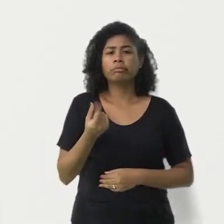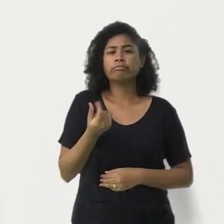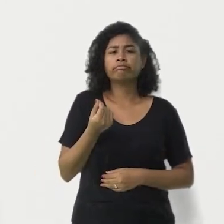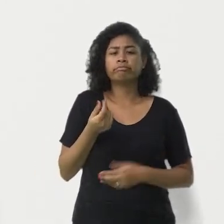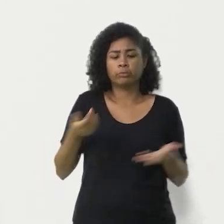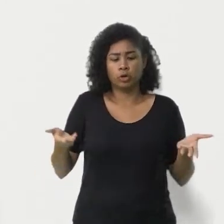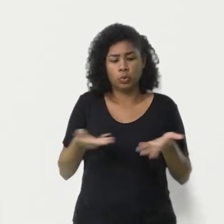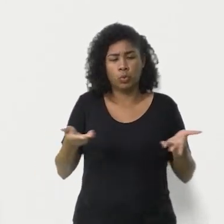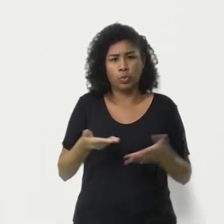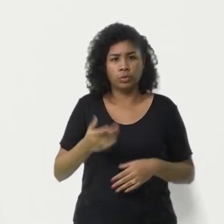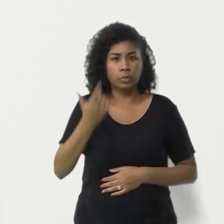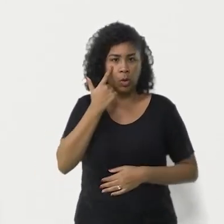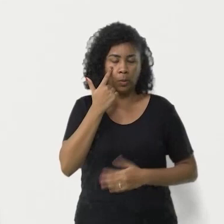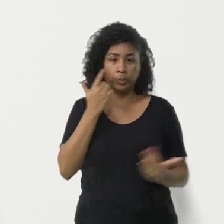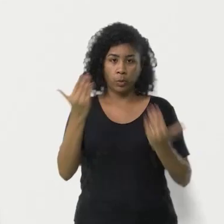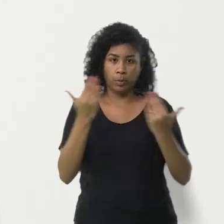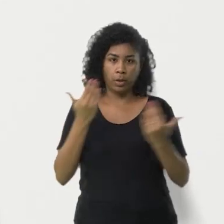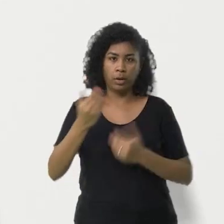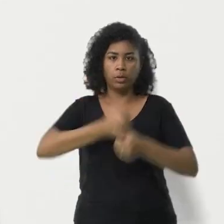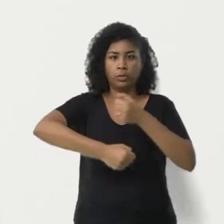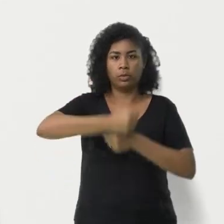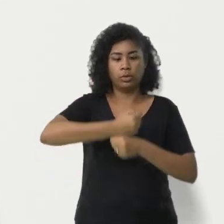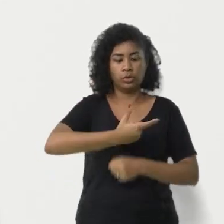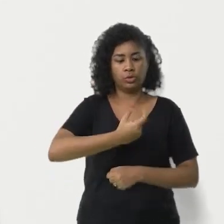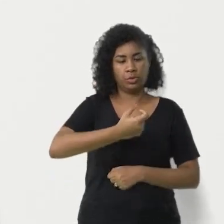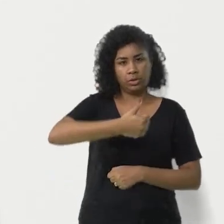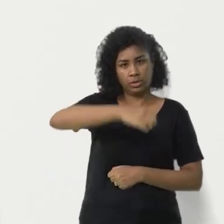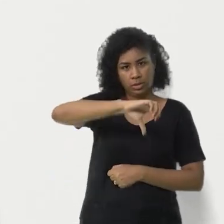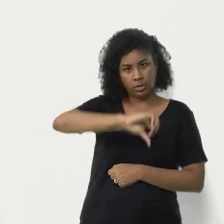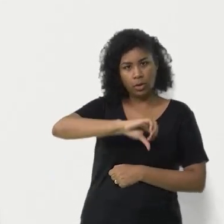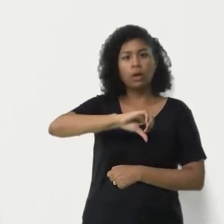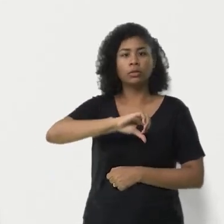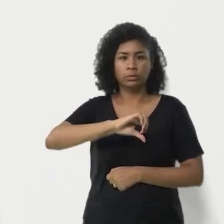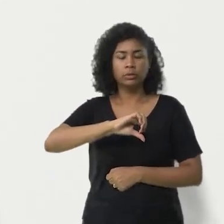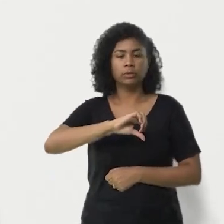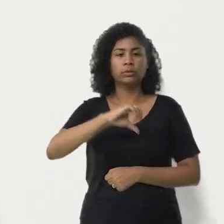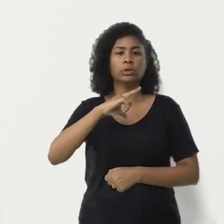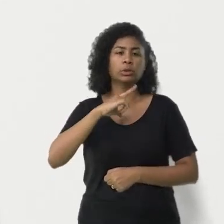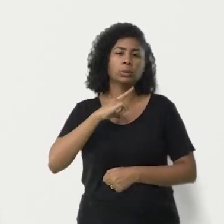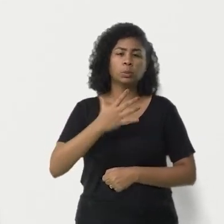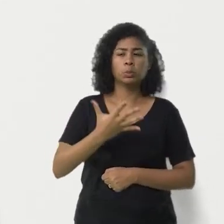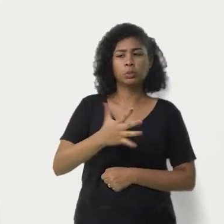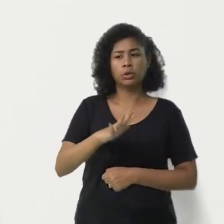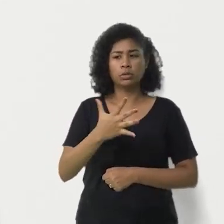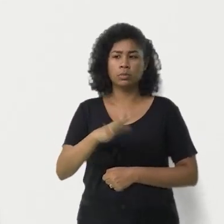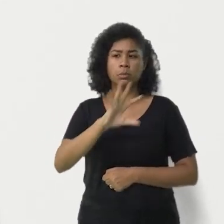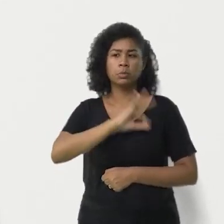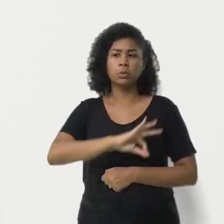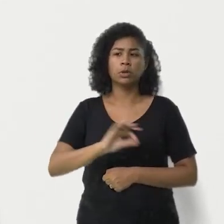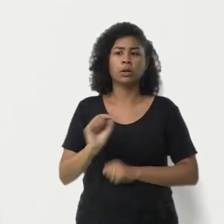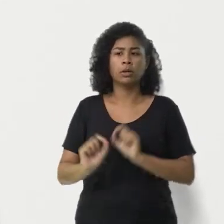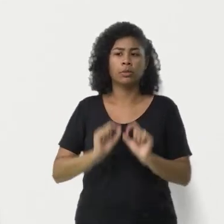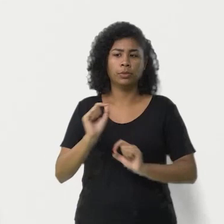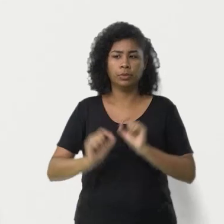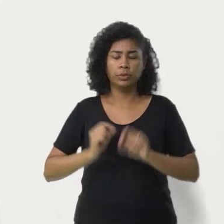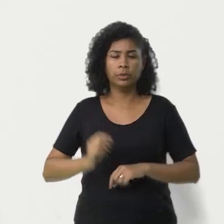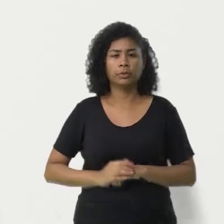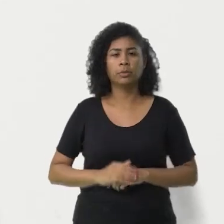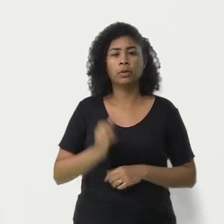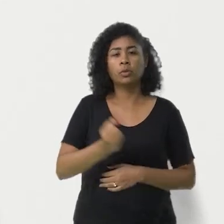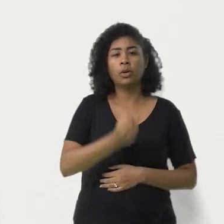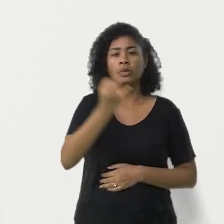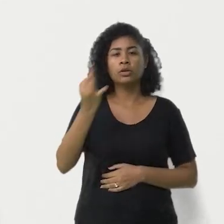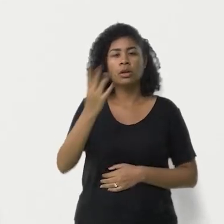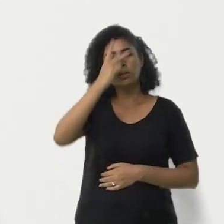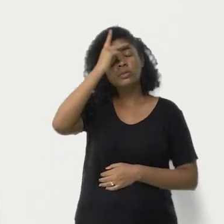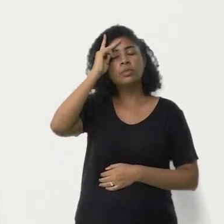de 2019, gente, a renda aí da população brasileira, a gente verifica que uma quantidade de